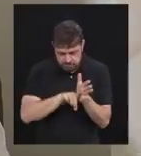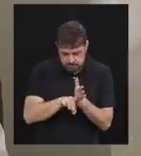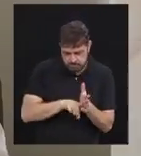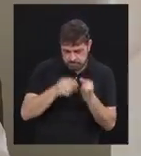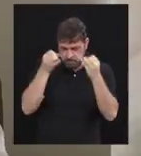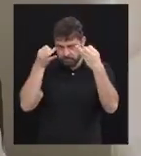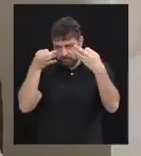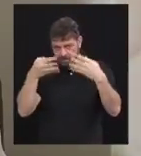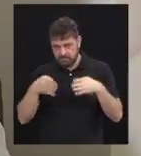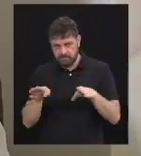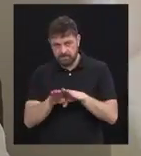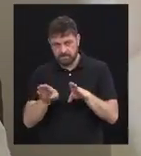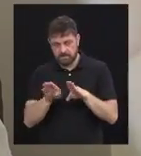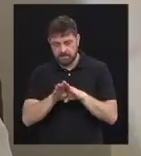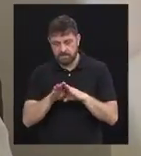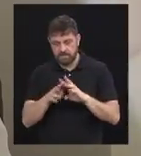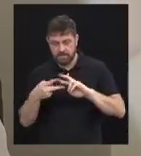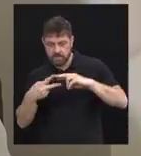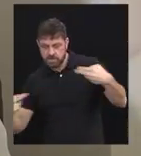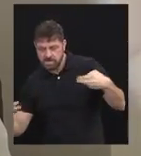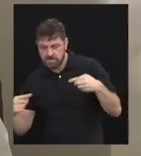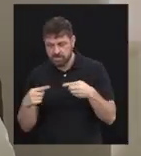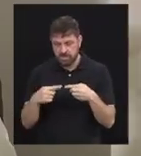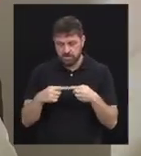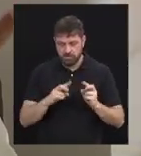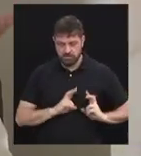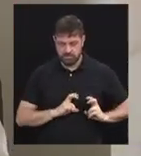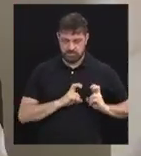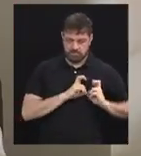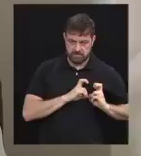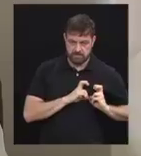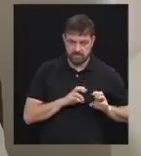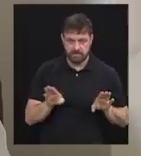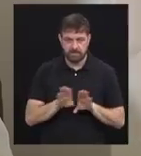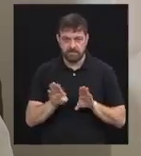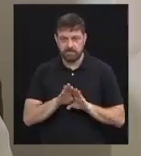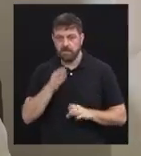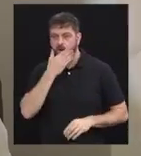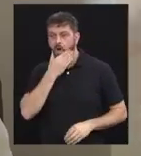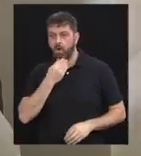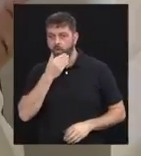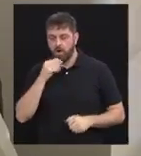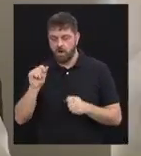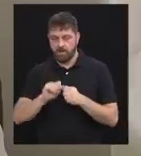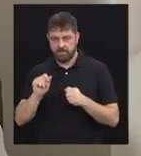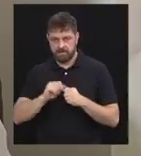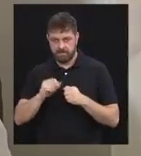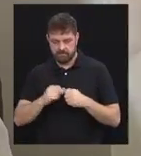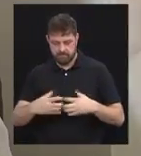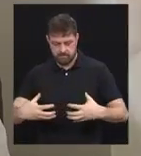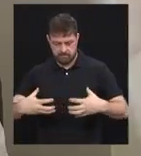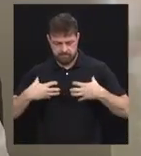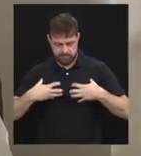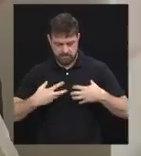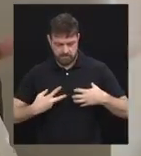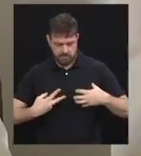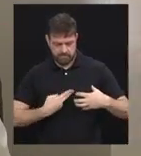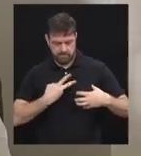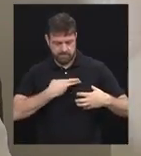coisa sobre genética e câncer de mama. Vamos trazer um cirurgião plástico para poder falar